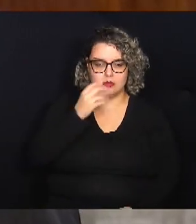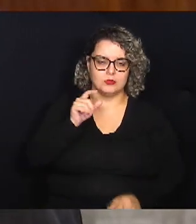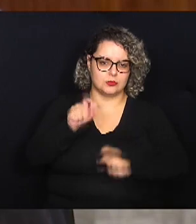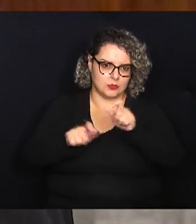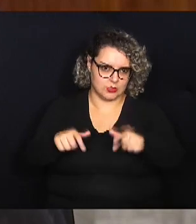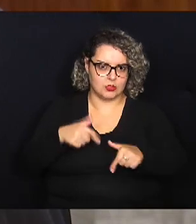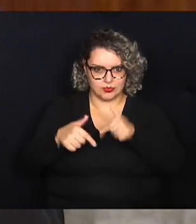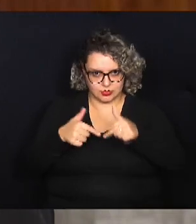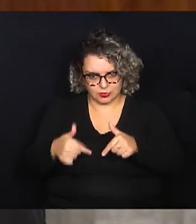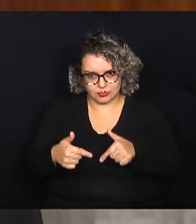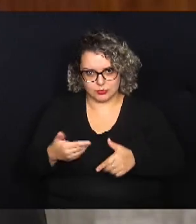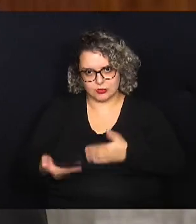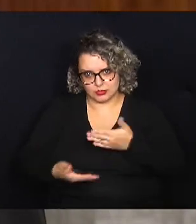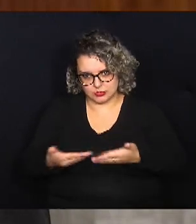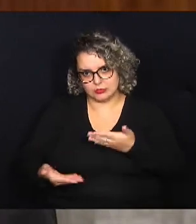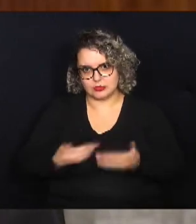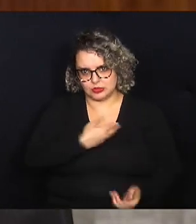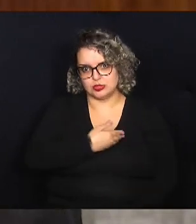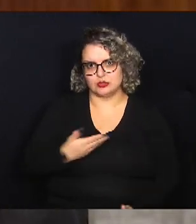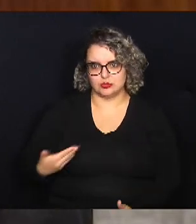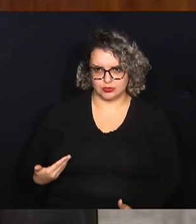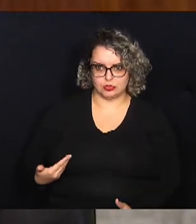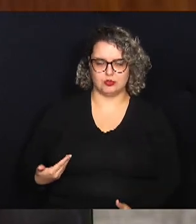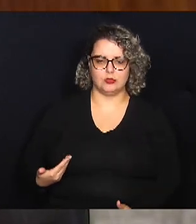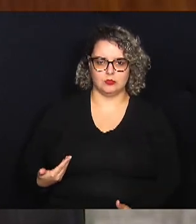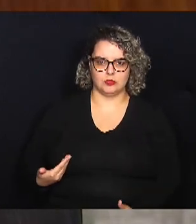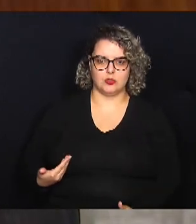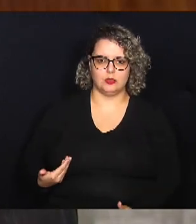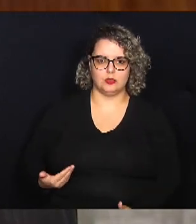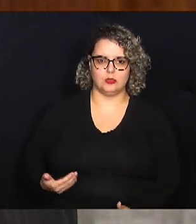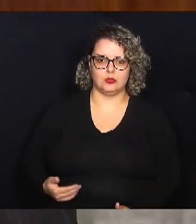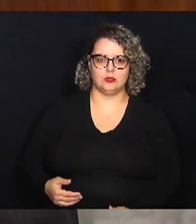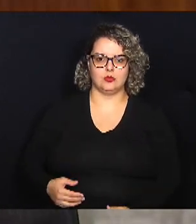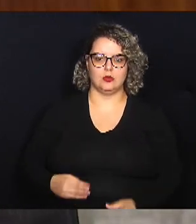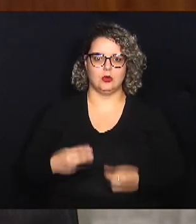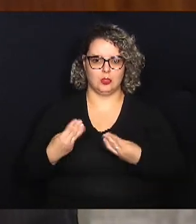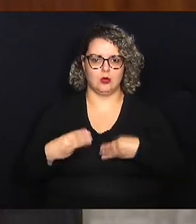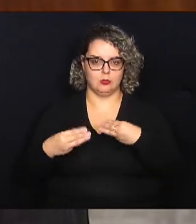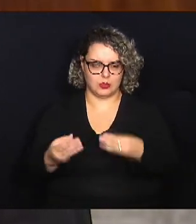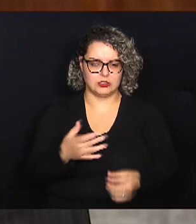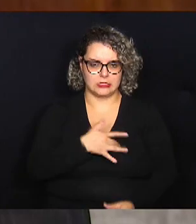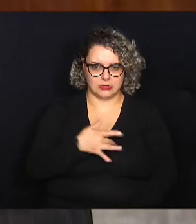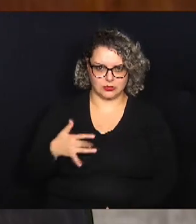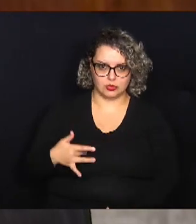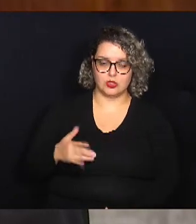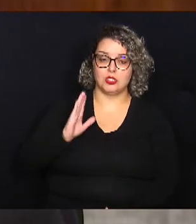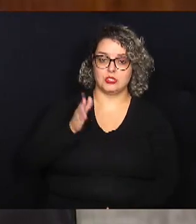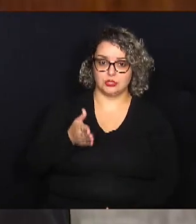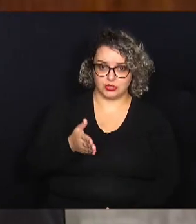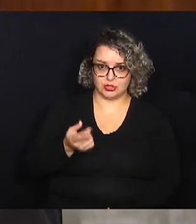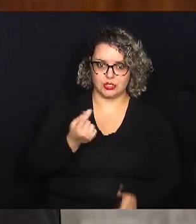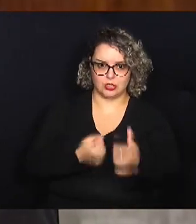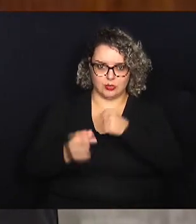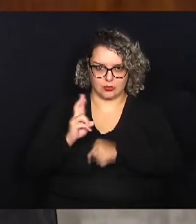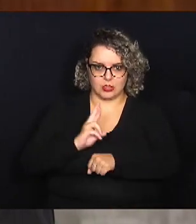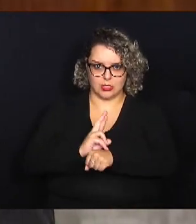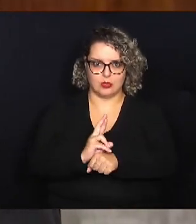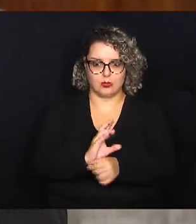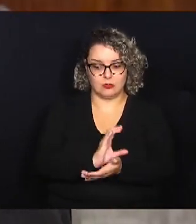trabalham nos serviços públicos. O Ministério da Saúde já enviou o recurso à